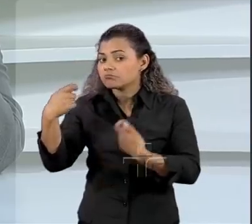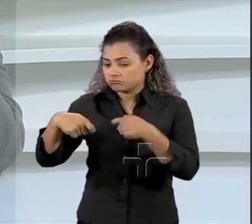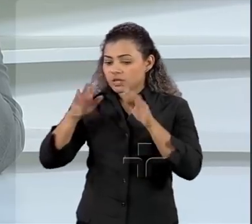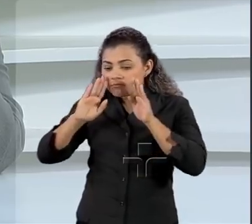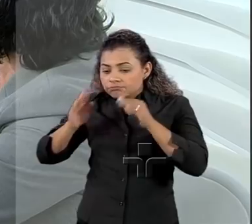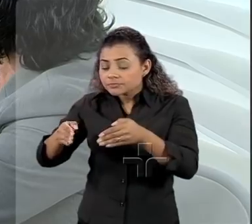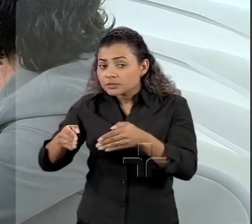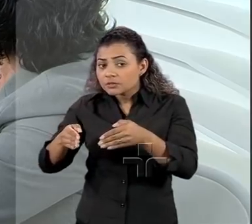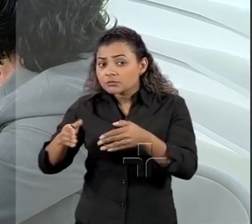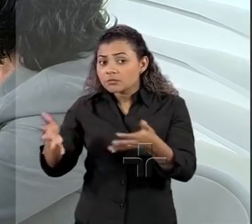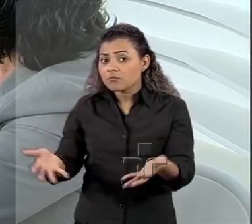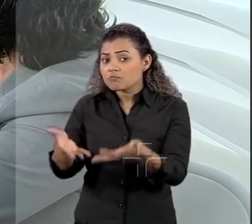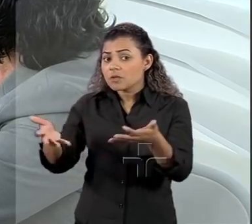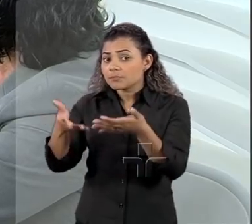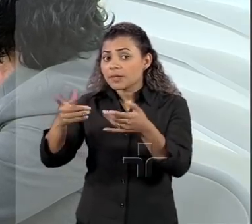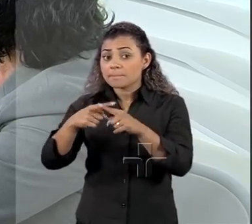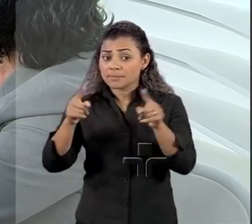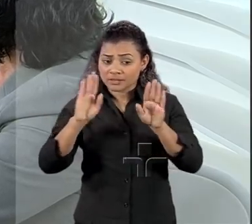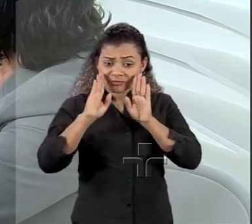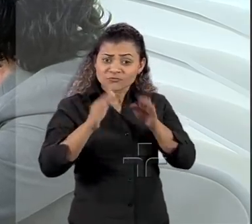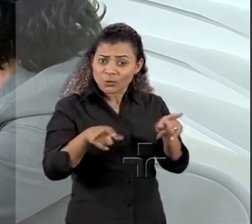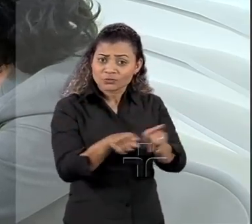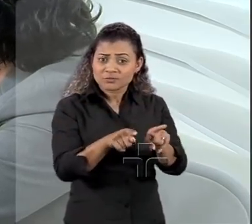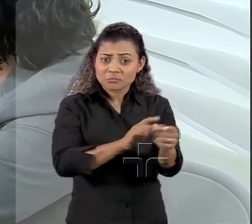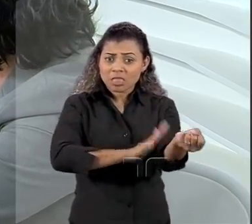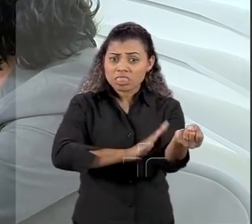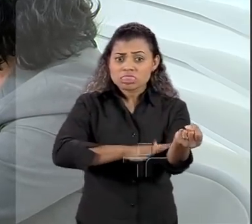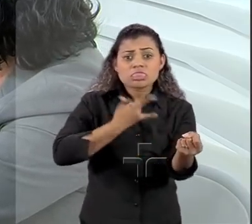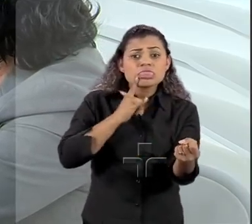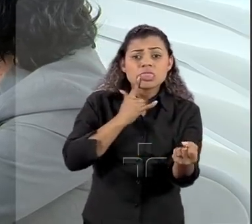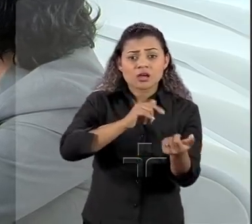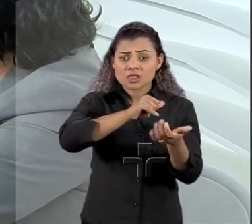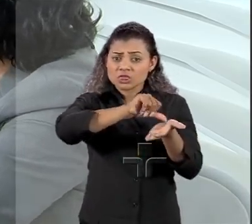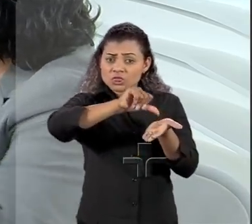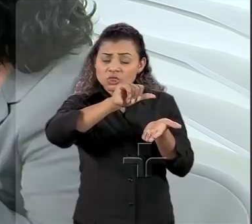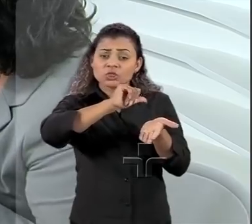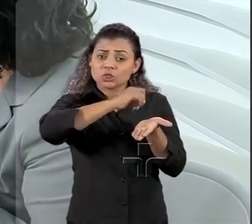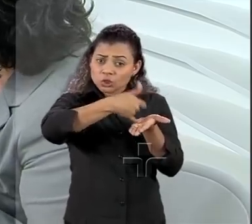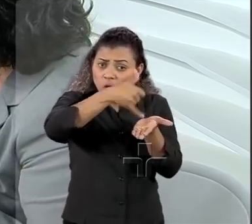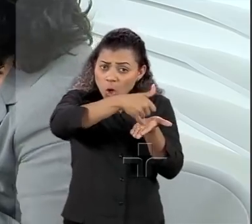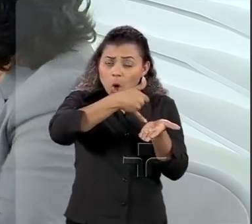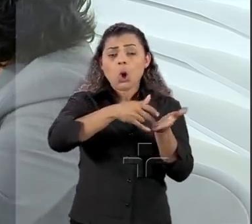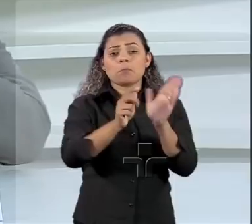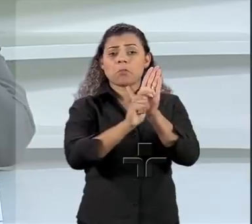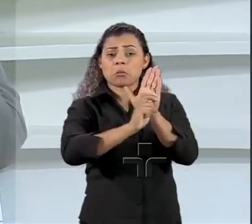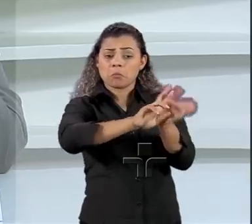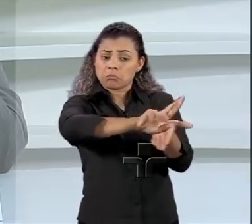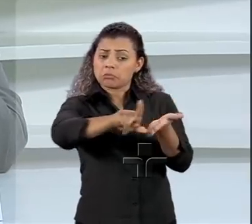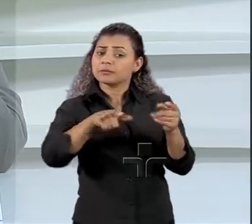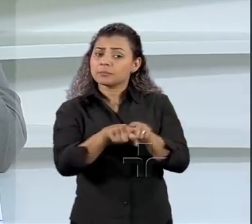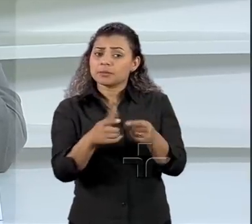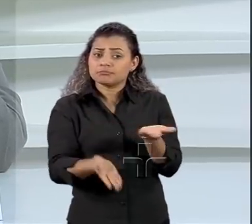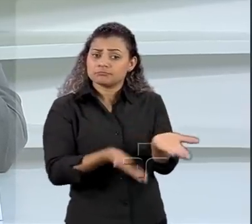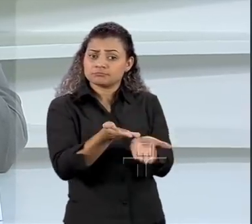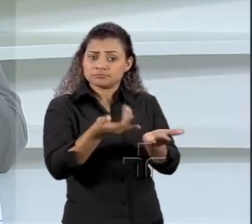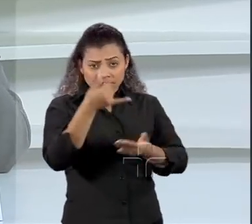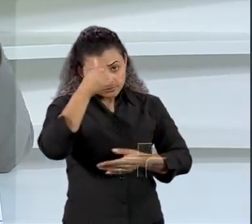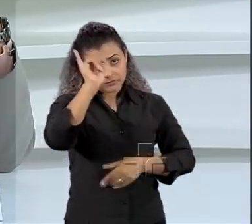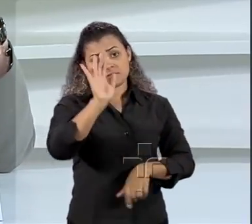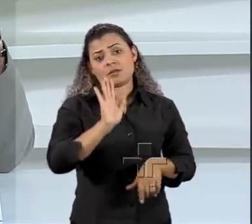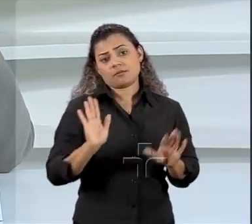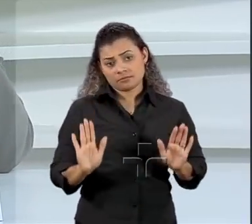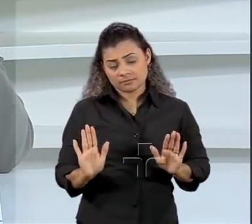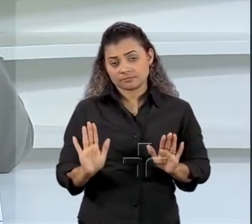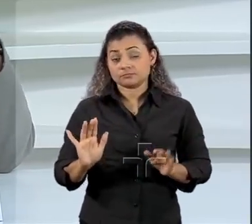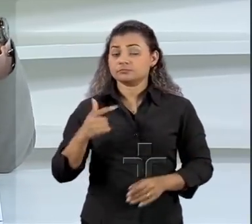principalmente aí com uma atenção ao uso abusivo de álcool e outras drogas, né? Eu tenho que trabalhar na prevenção. E você está certo, né? Quando a gente